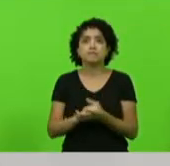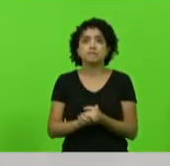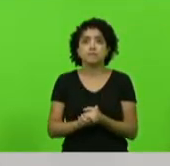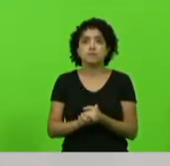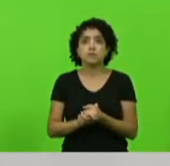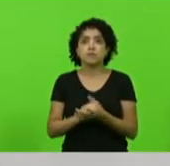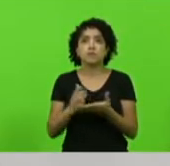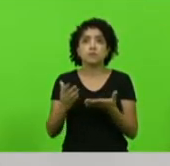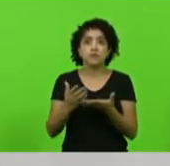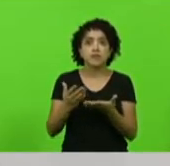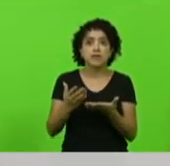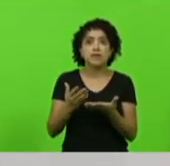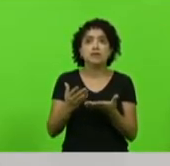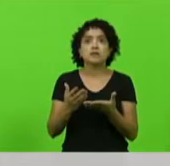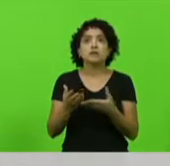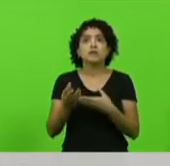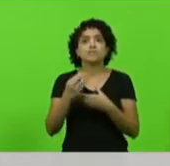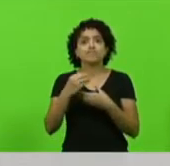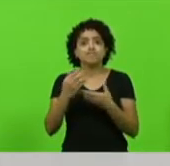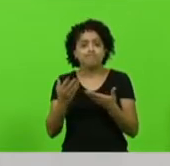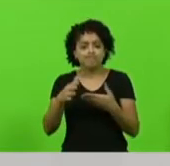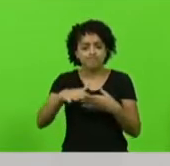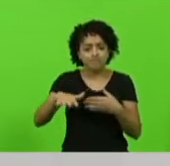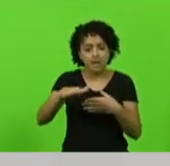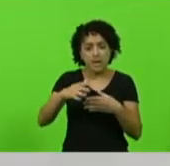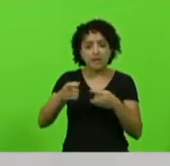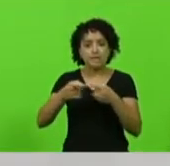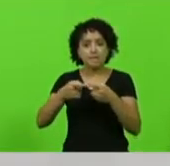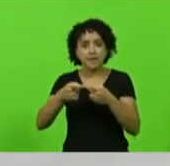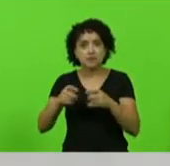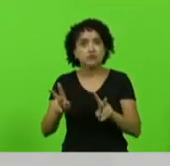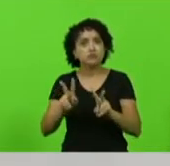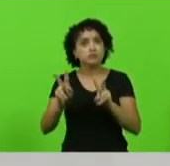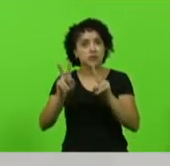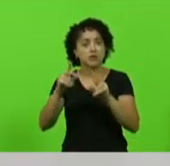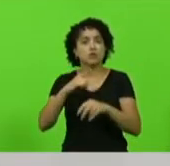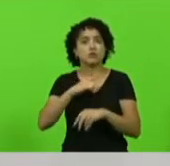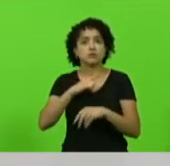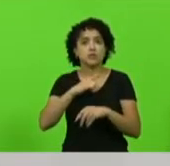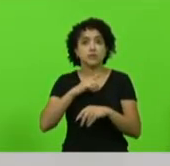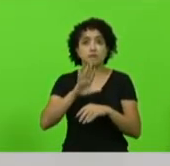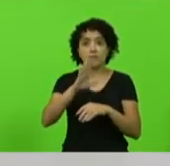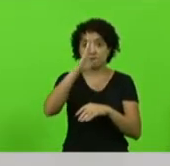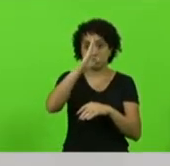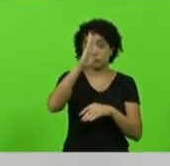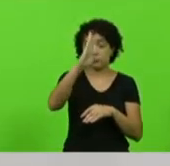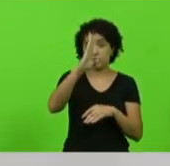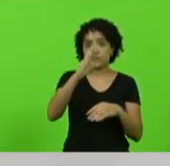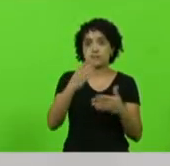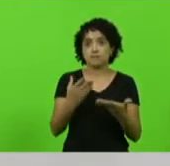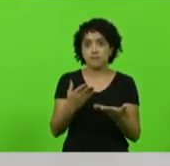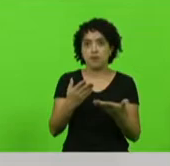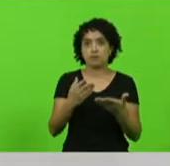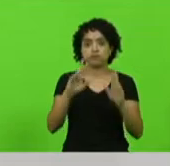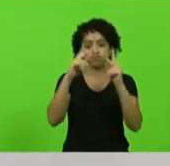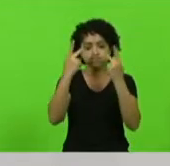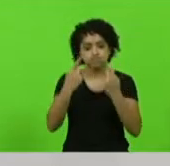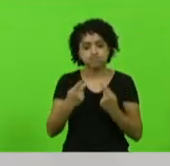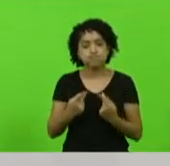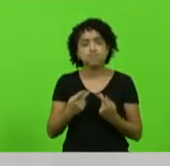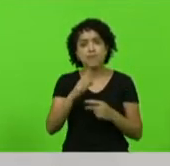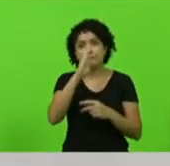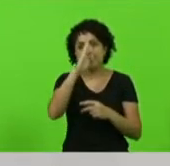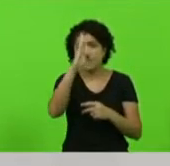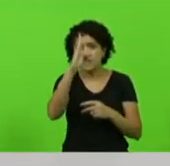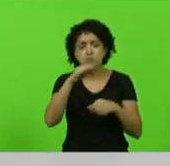alguns valores dentro da minha atuação médica, e o principal é o humanismo. O principal é conversar